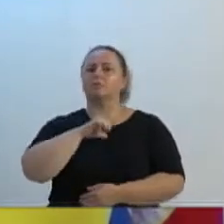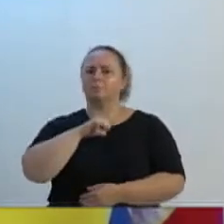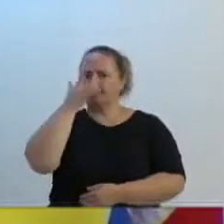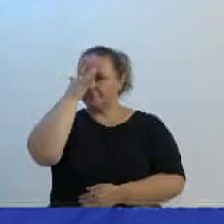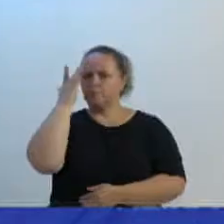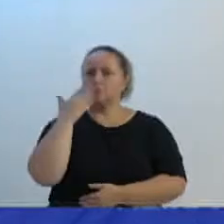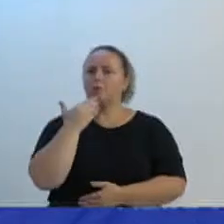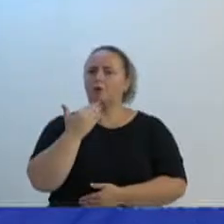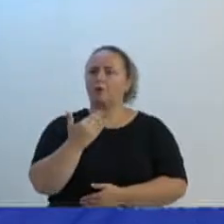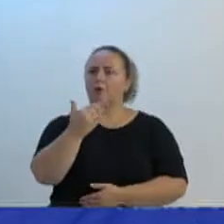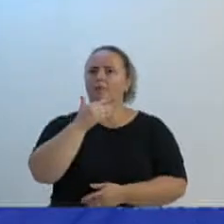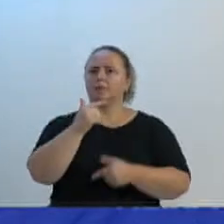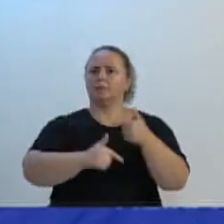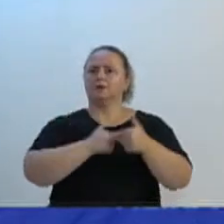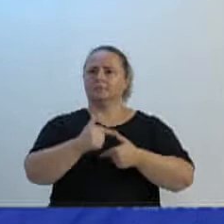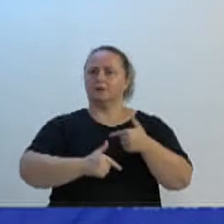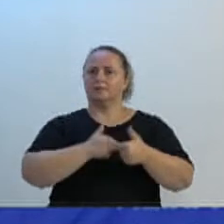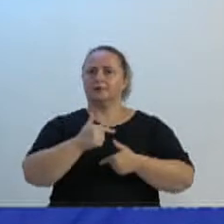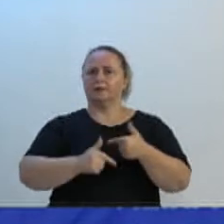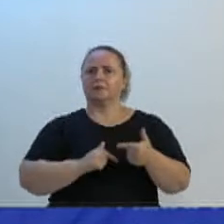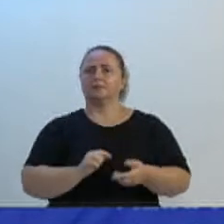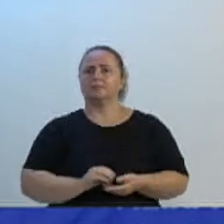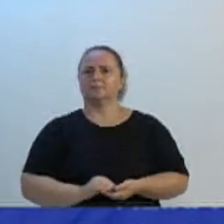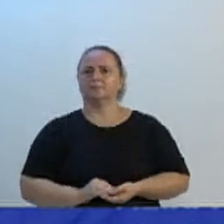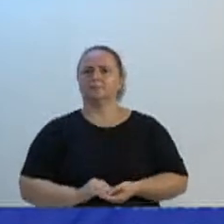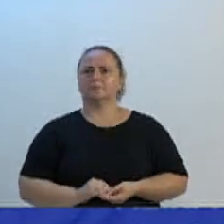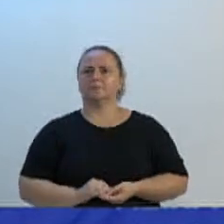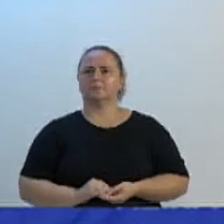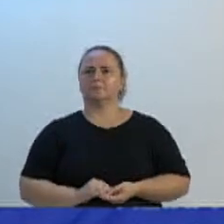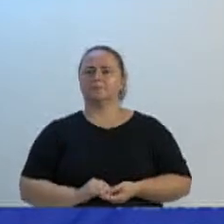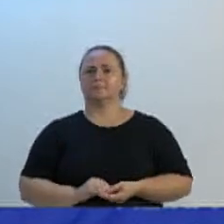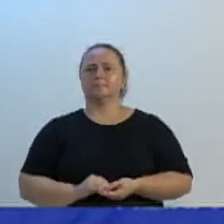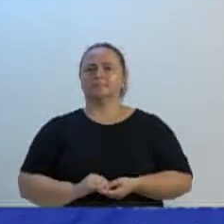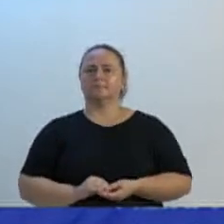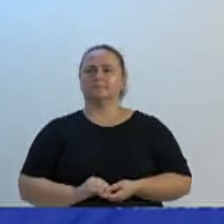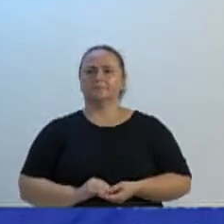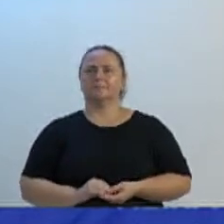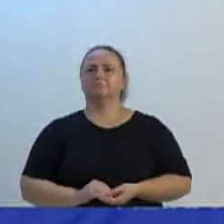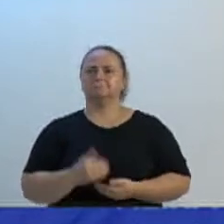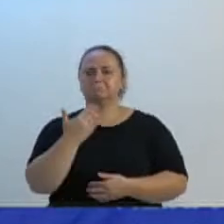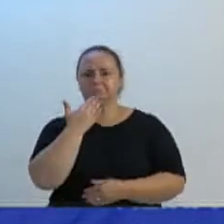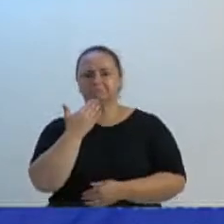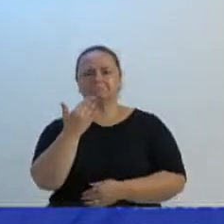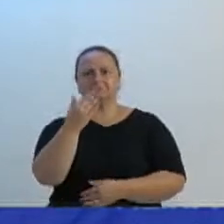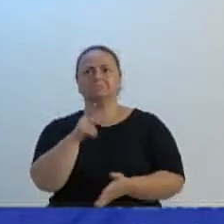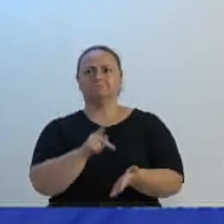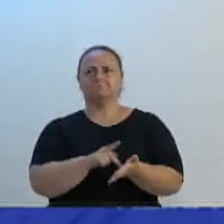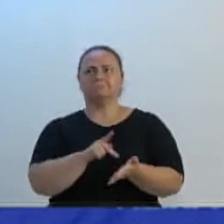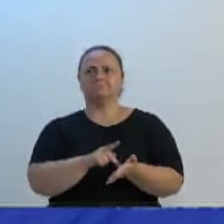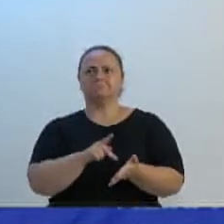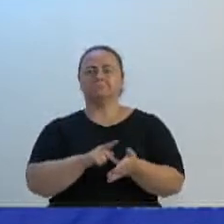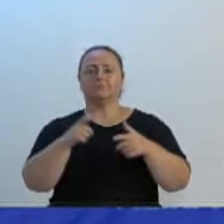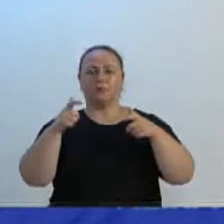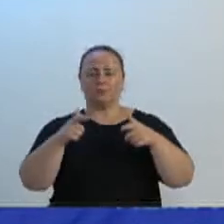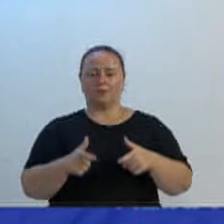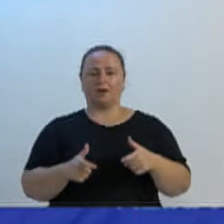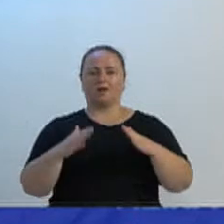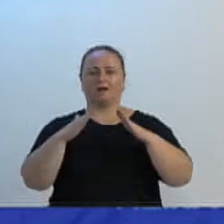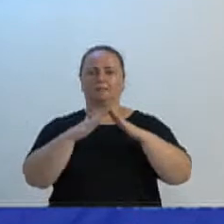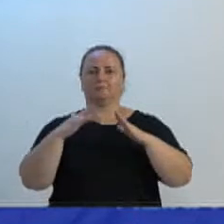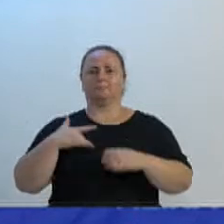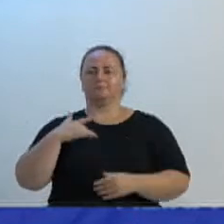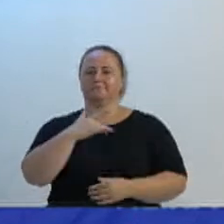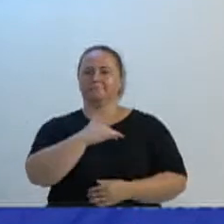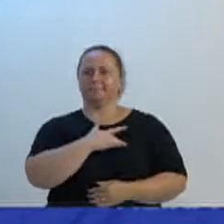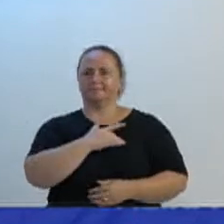né ali noventa porcento das pessoas que lá estavam elogiaram e eu pude ver todos os elogios pode ver